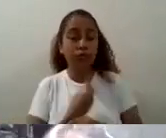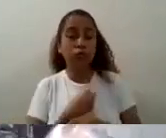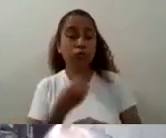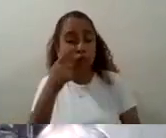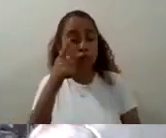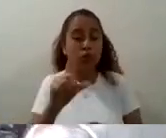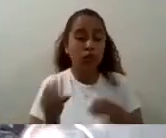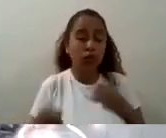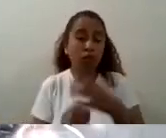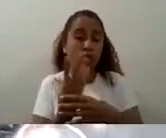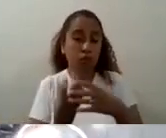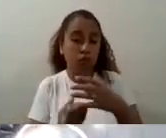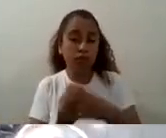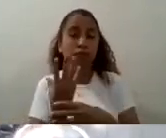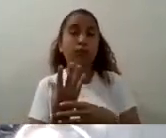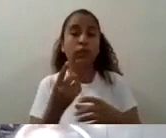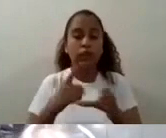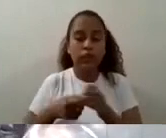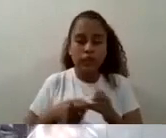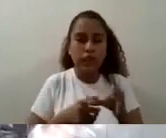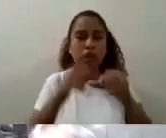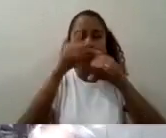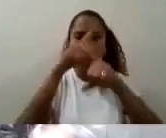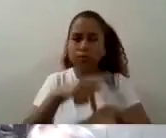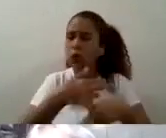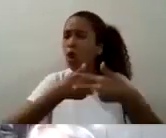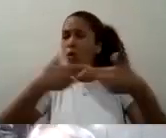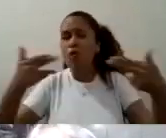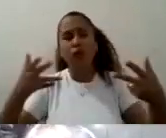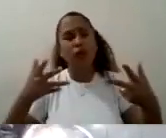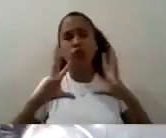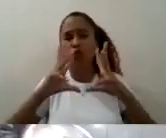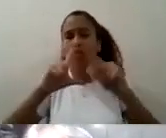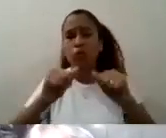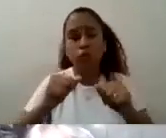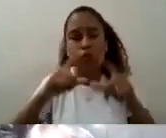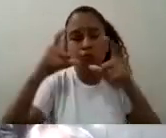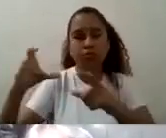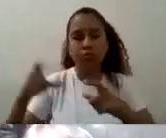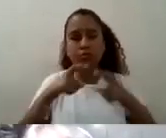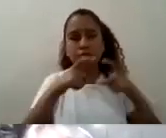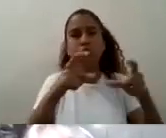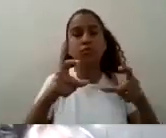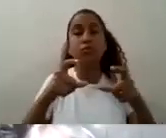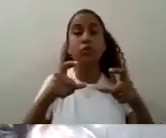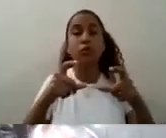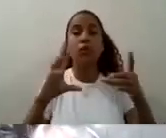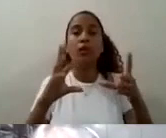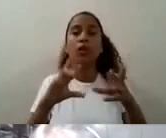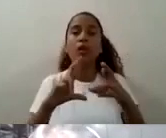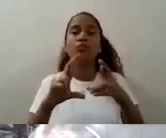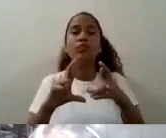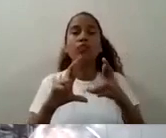nas vilas, nas linhas, ou enfim, em todos os territórios, redes ecumênicas e